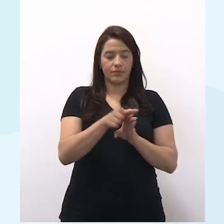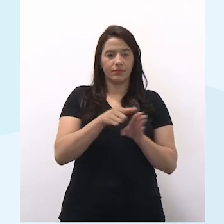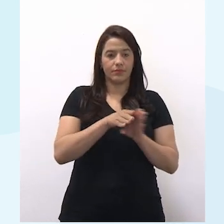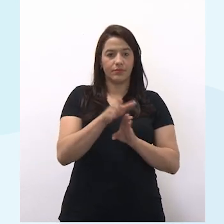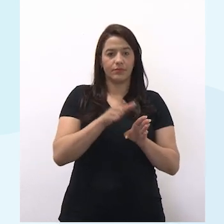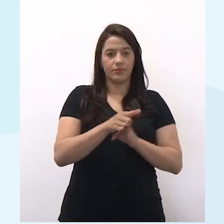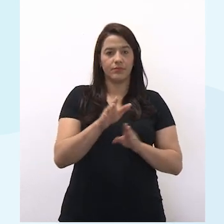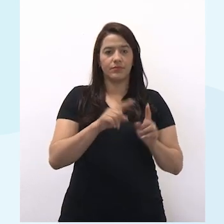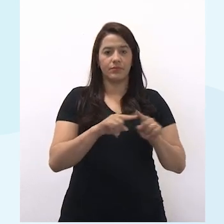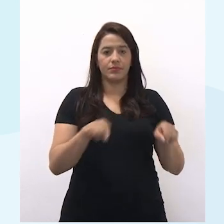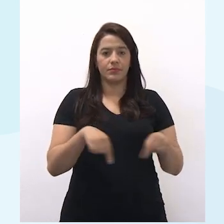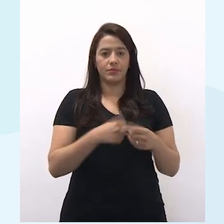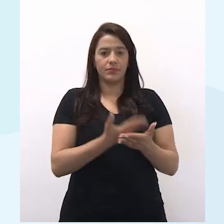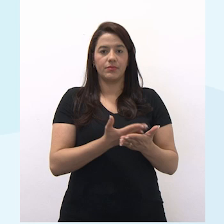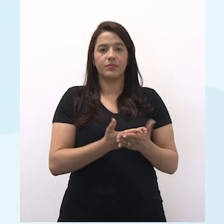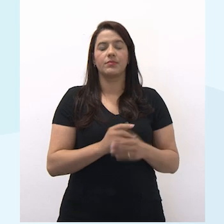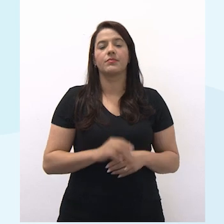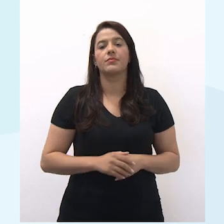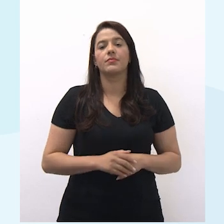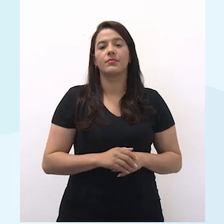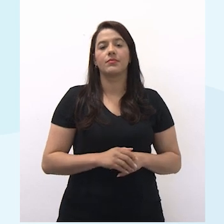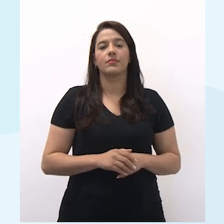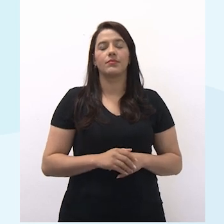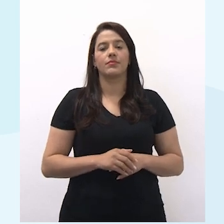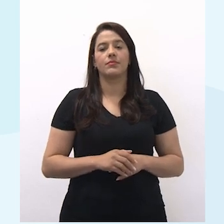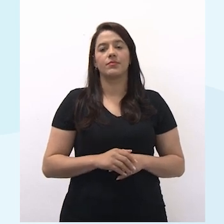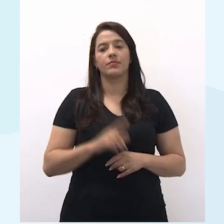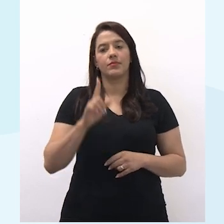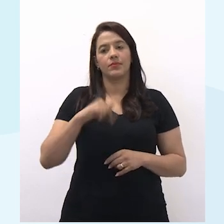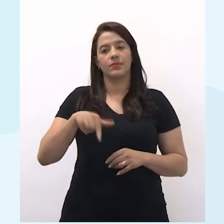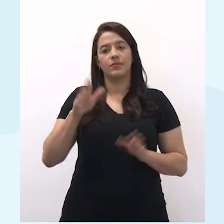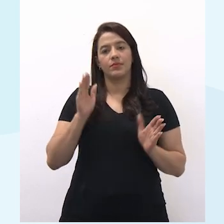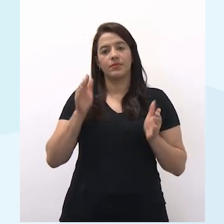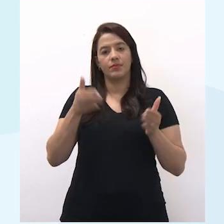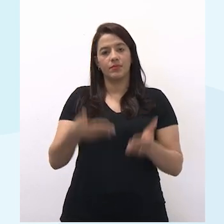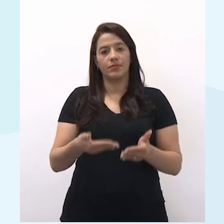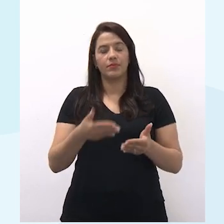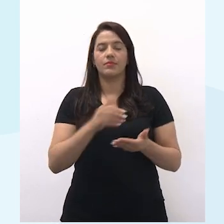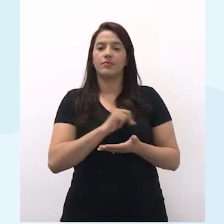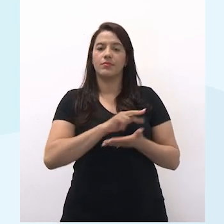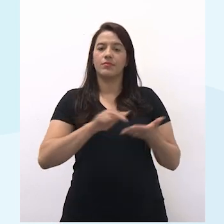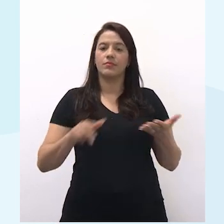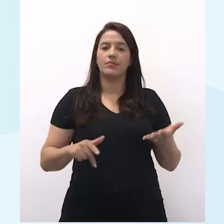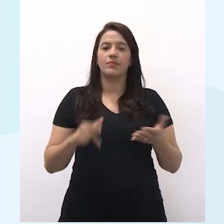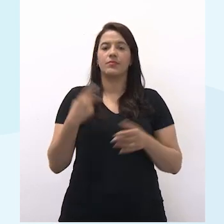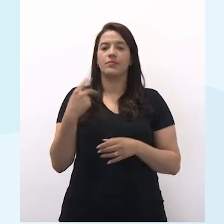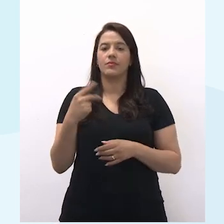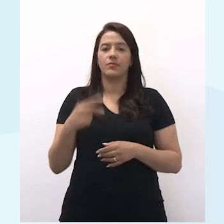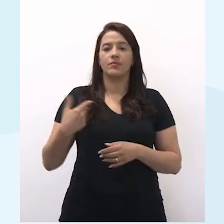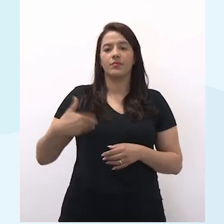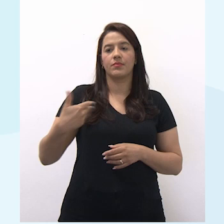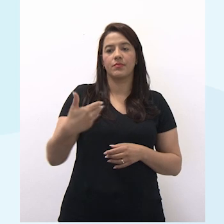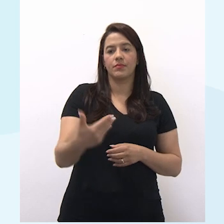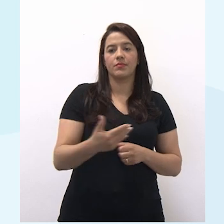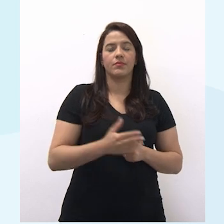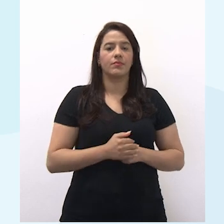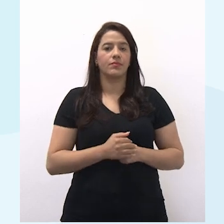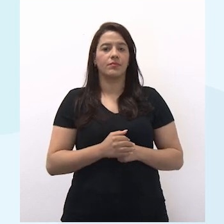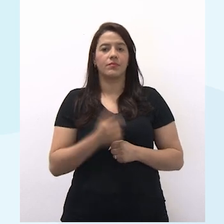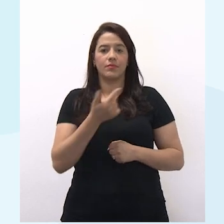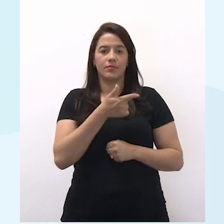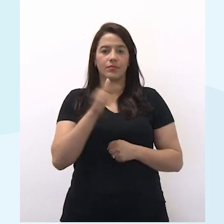né, Vanderlei? Exatamente. Então, a questão mais voltada para os aspectos qualitativos e quantitativos. Então, no